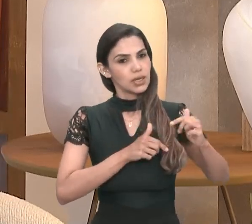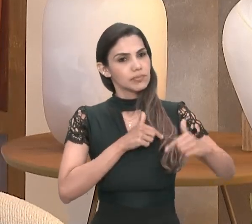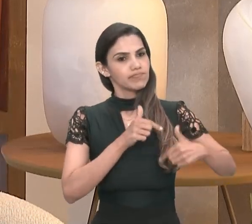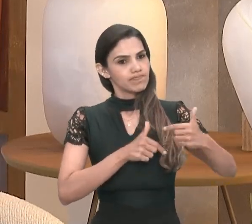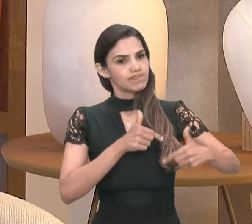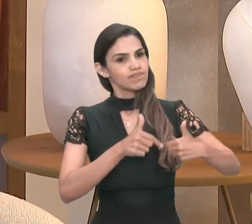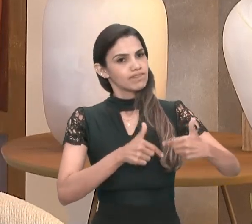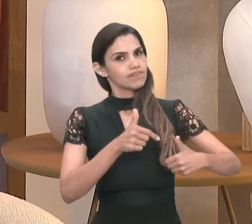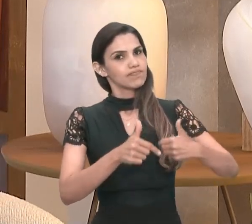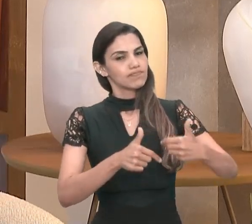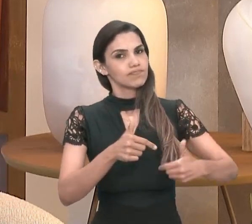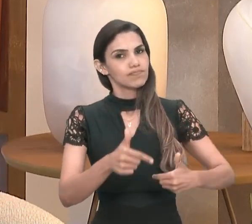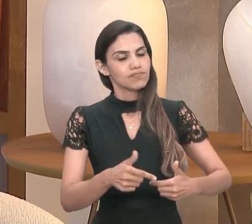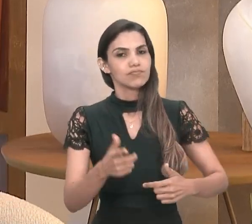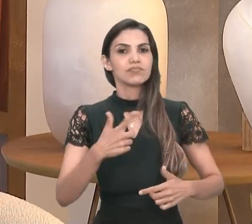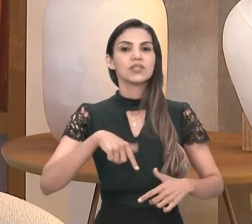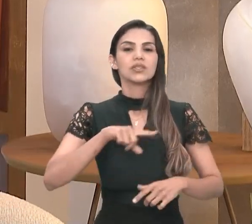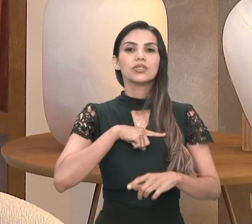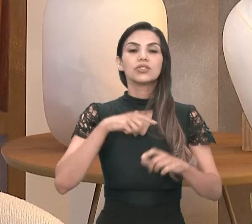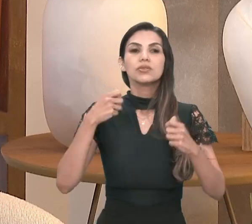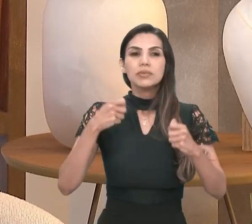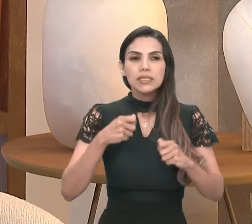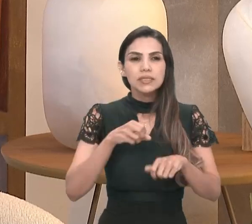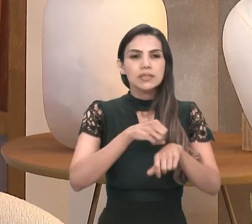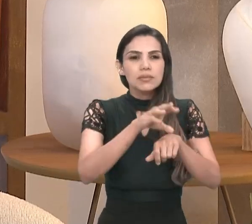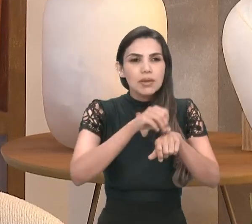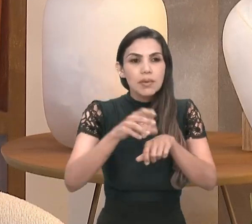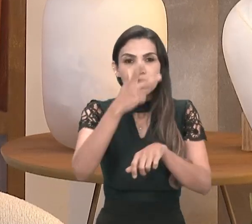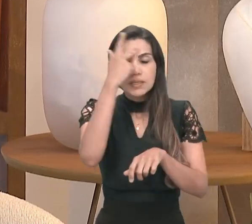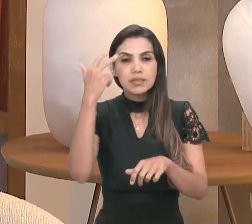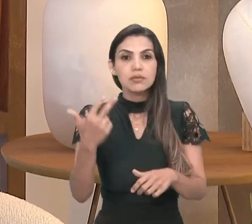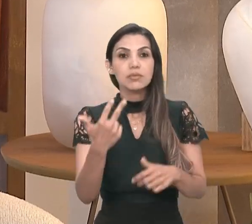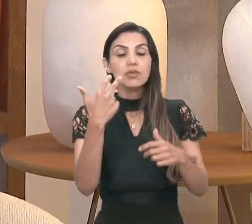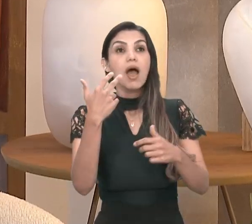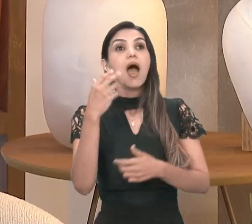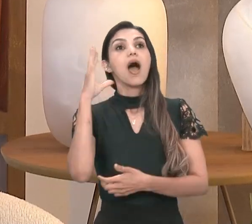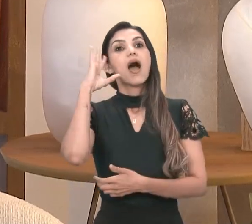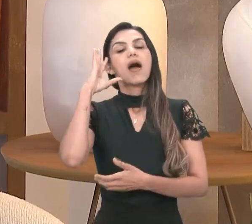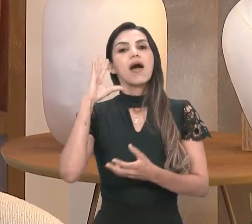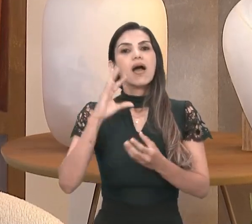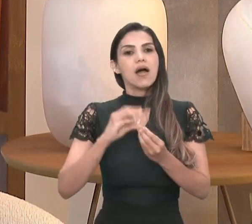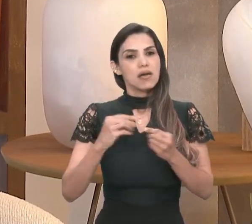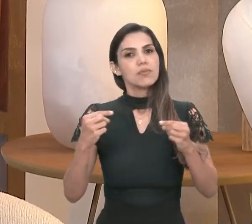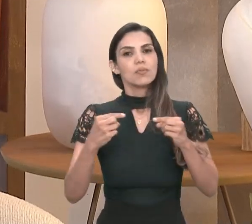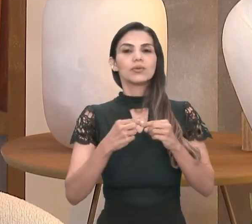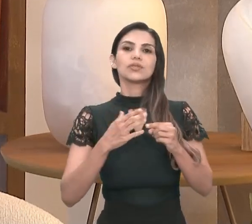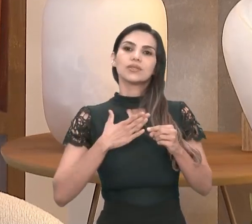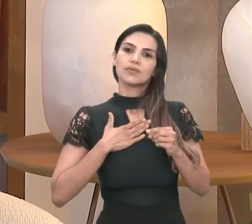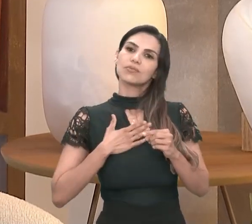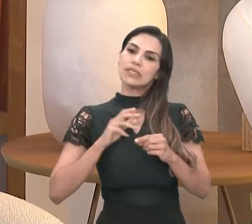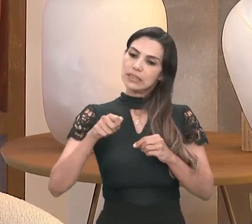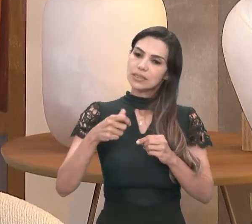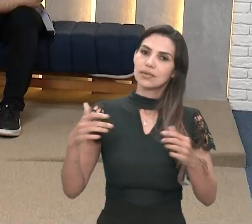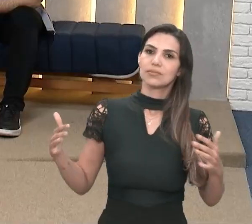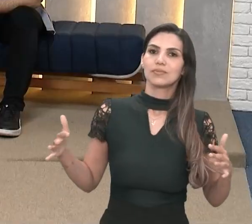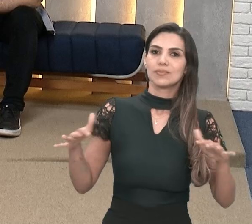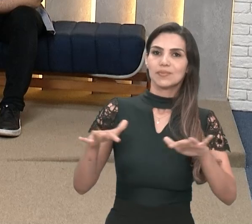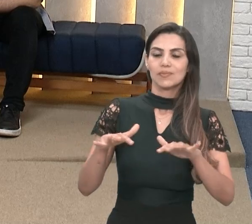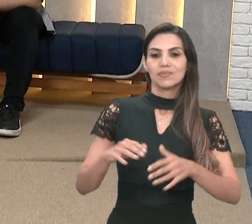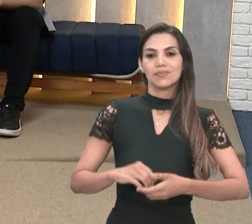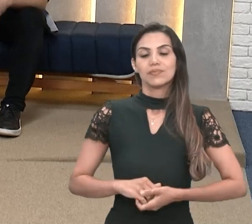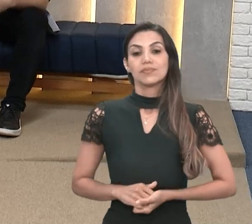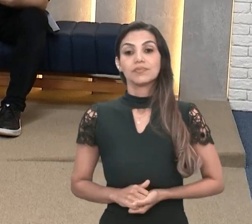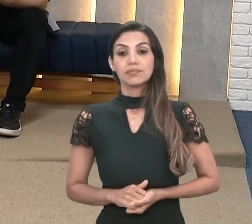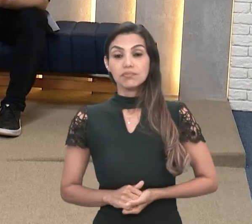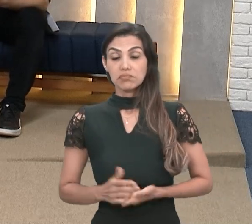amplificar para todo mundo pensar, é para mim. Internacionalização inclusiva, é isso. Agora, se